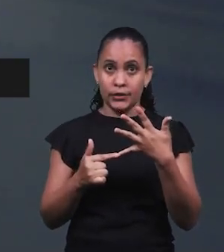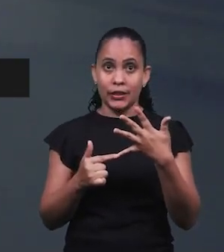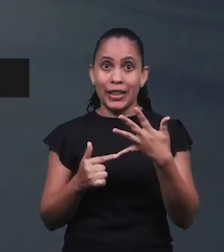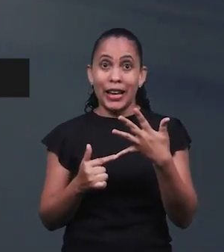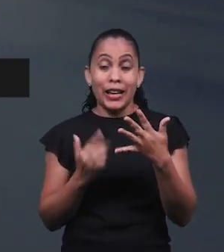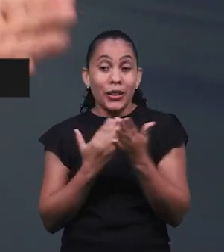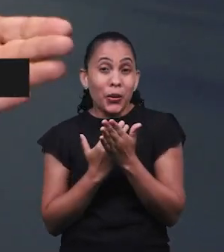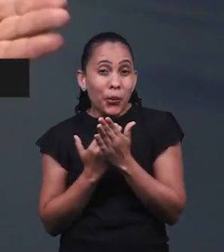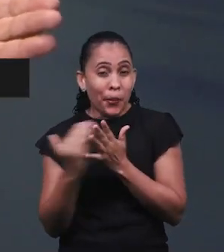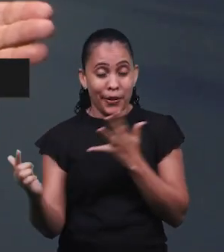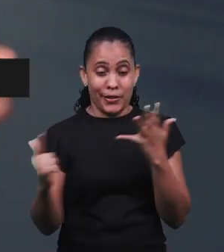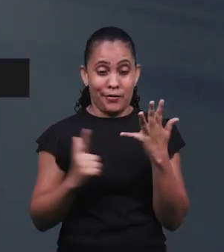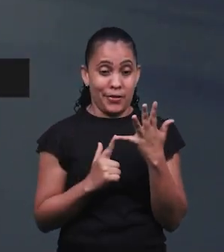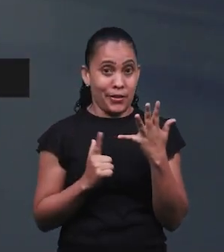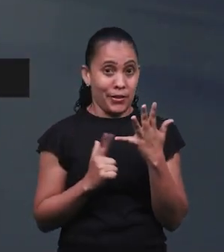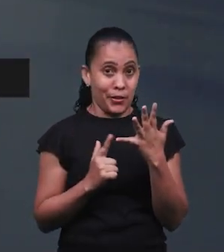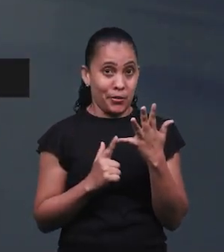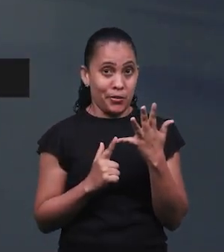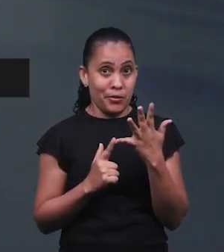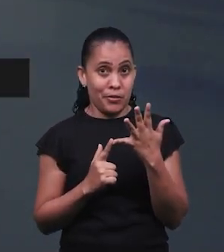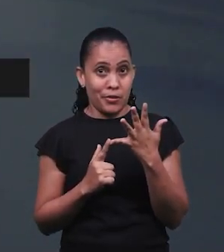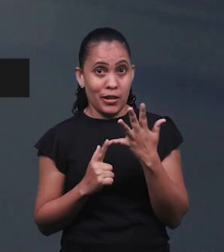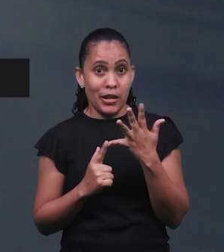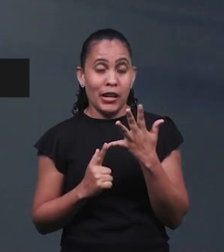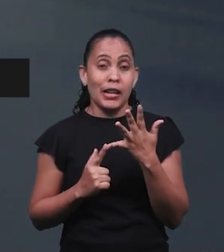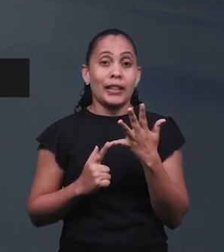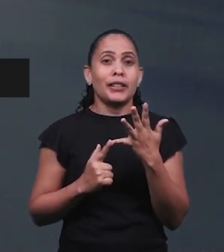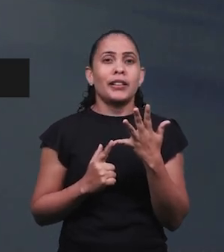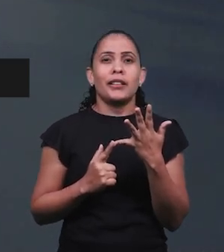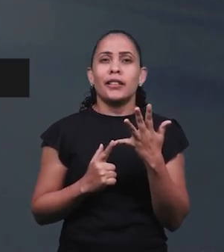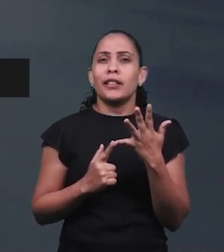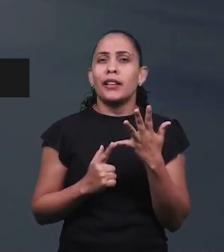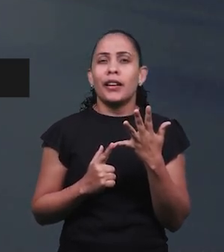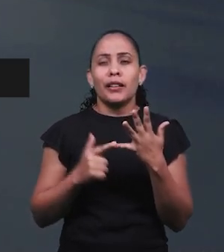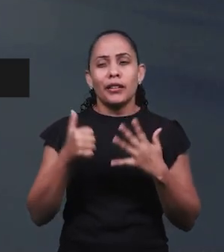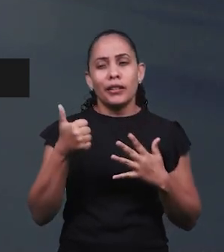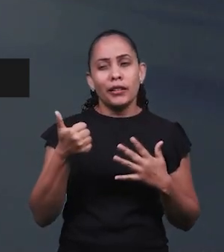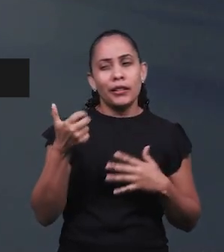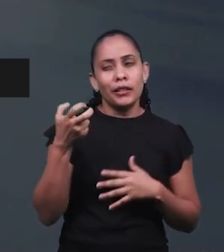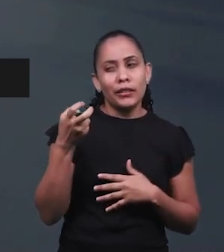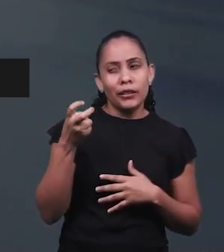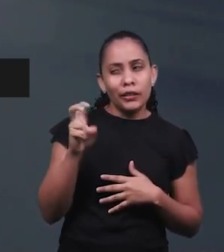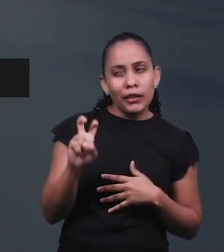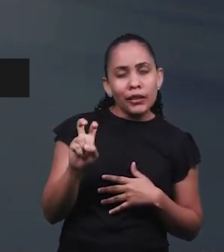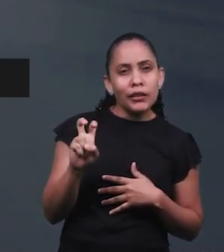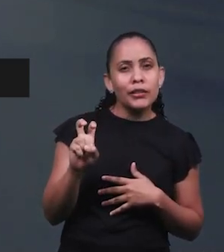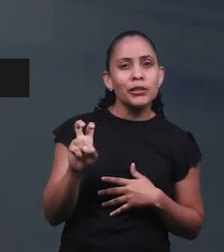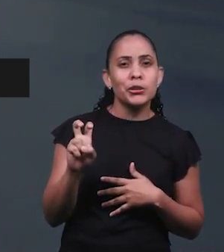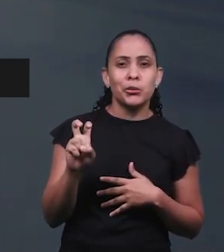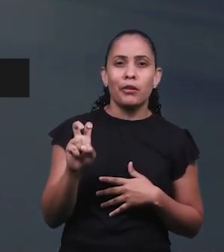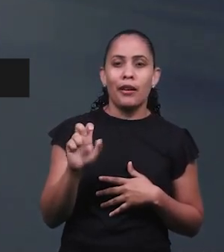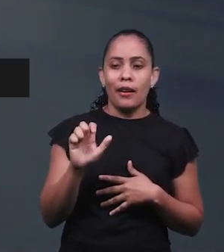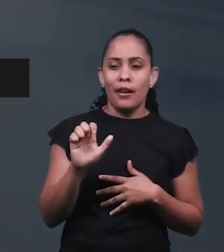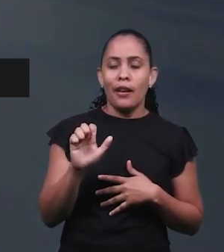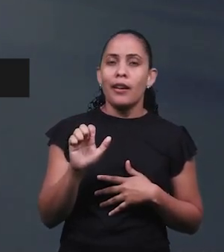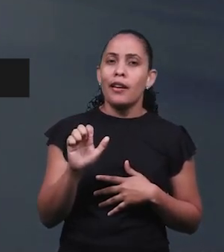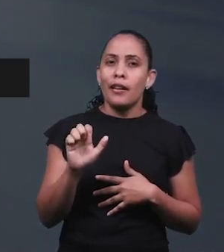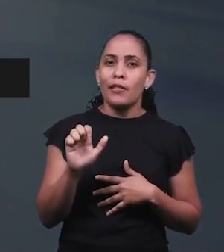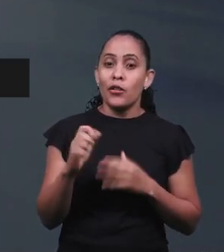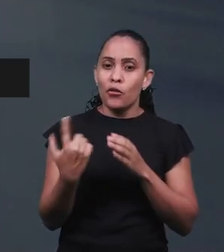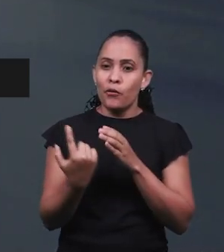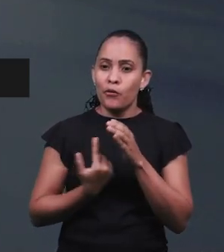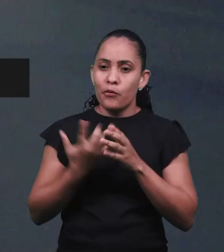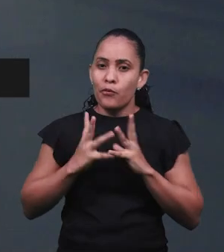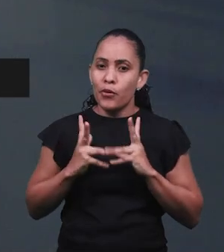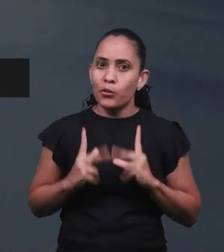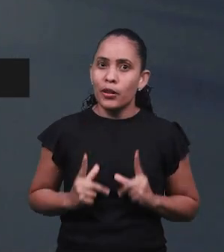Aqui começa a fase 1 e aqui o paciente tem menos de 15 ml por minuto de filtração, ou